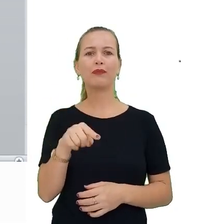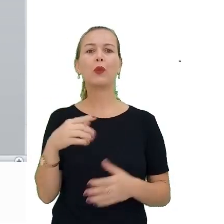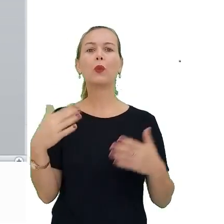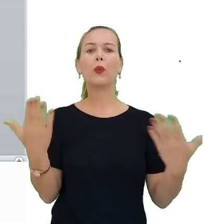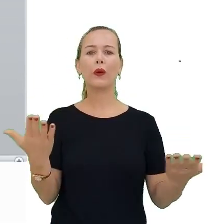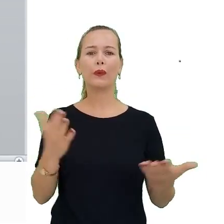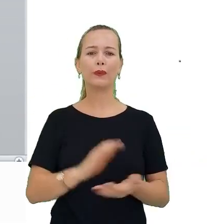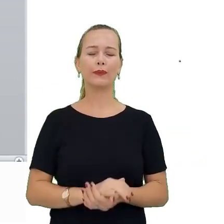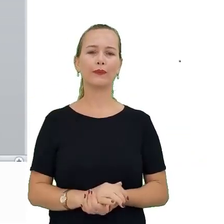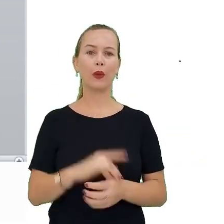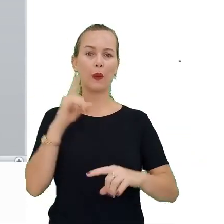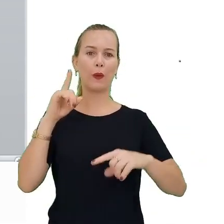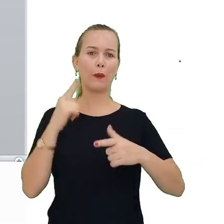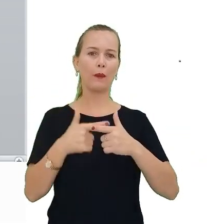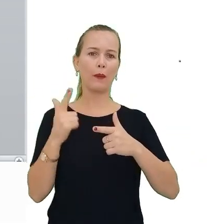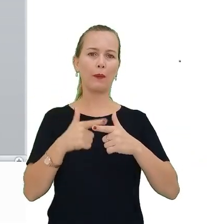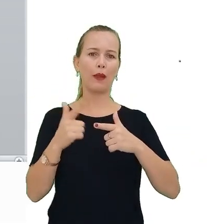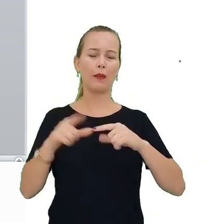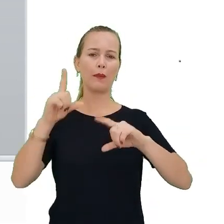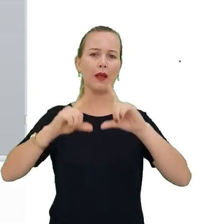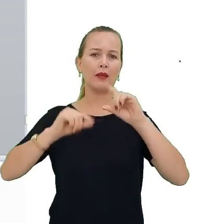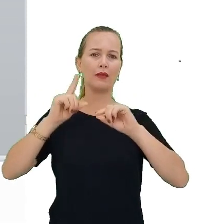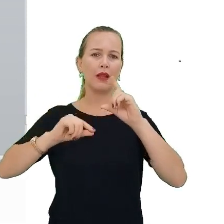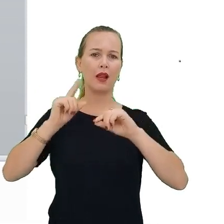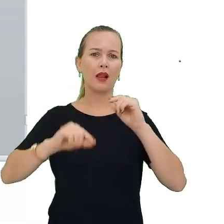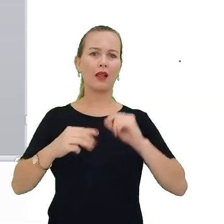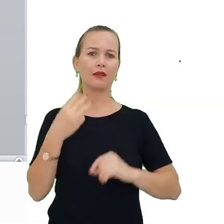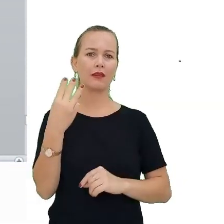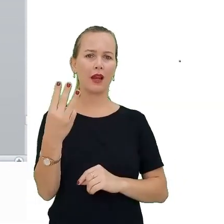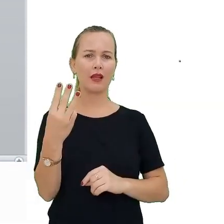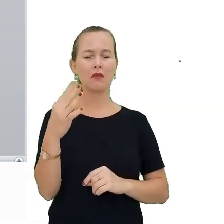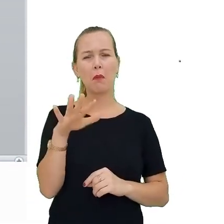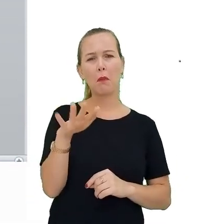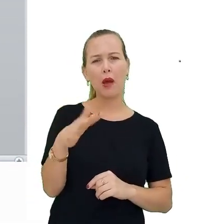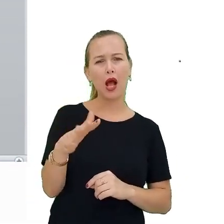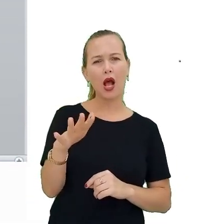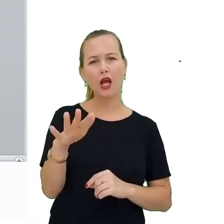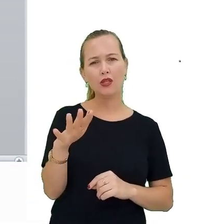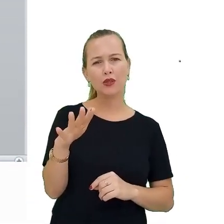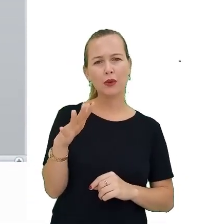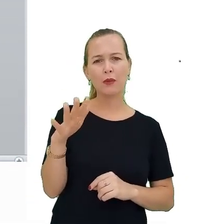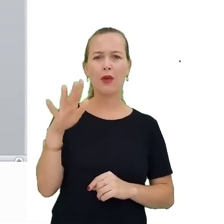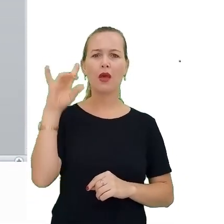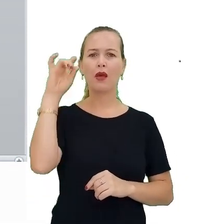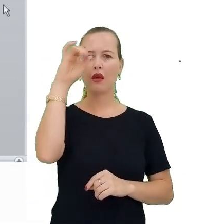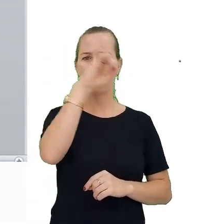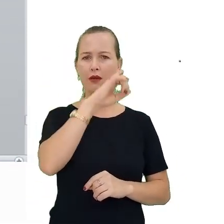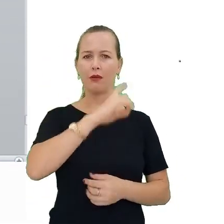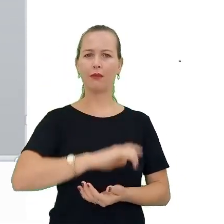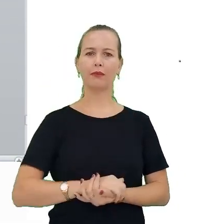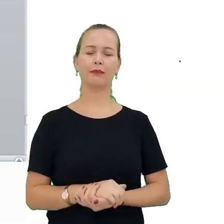está classificado com 3 estrelas, nível médio de dificuldade.